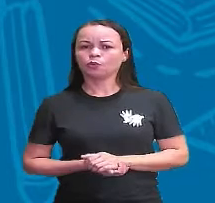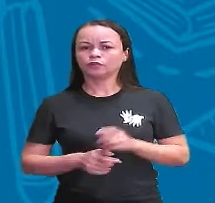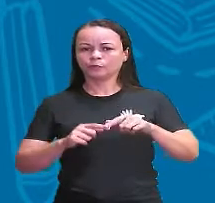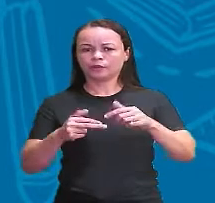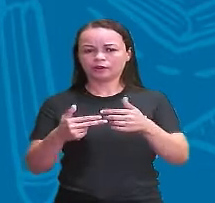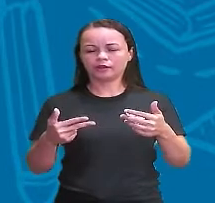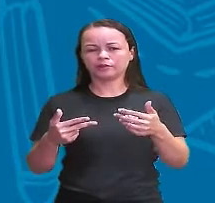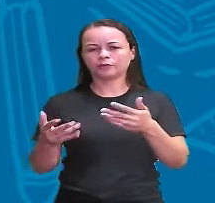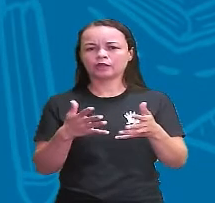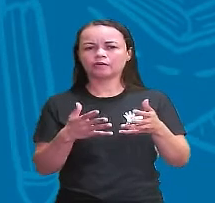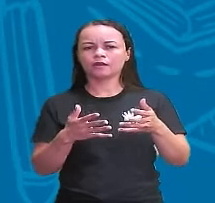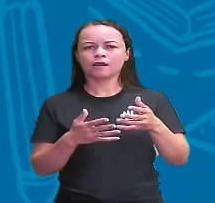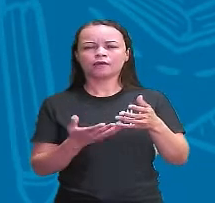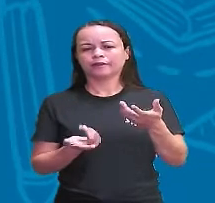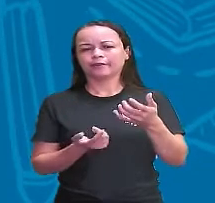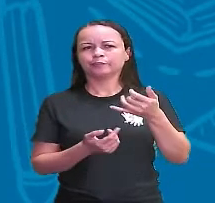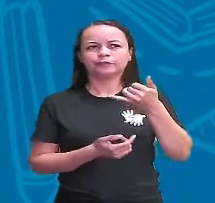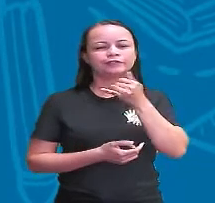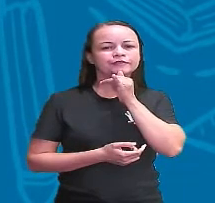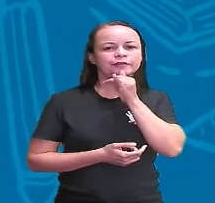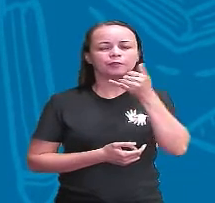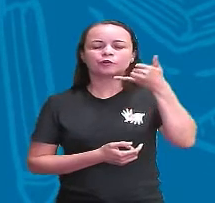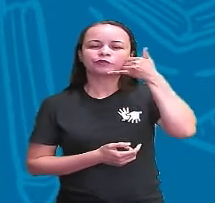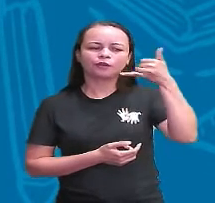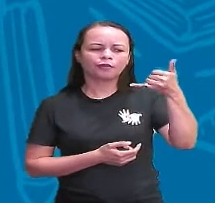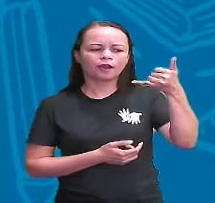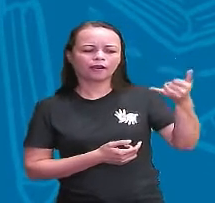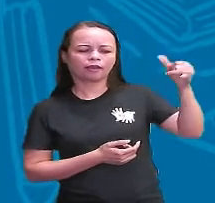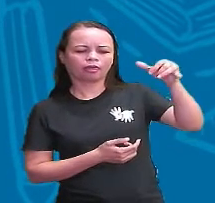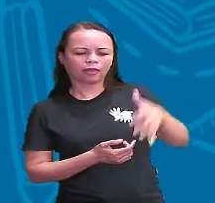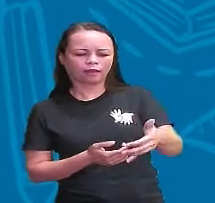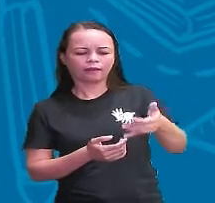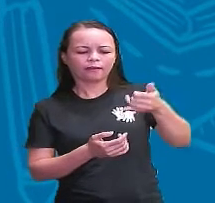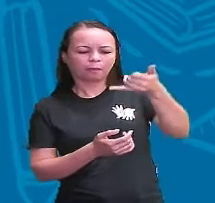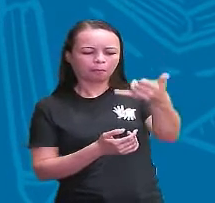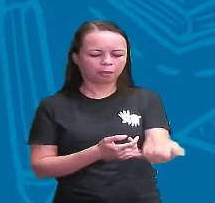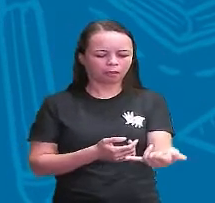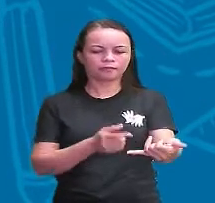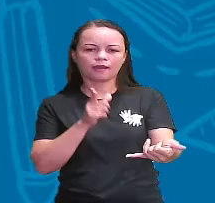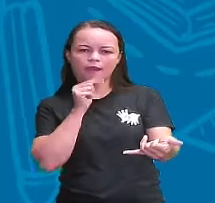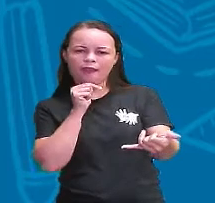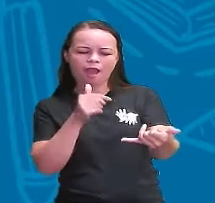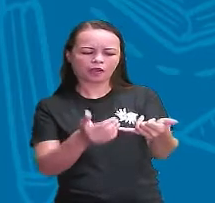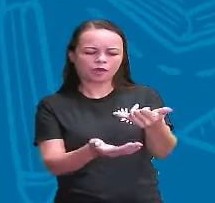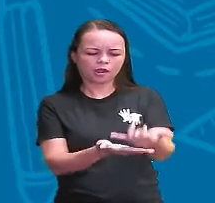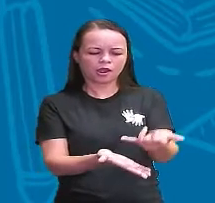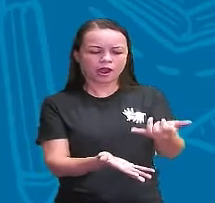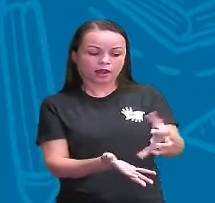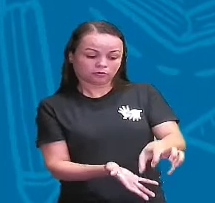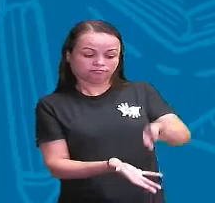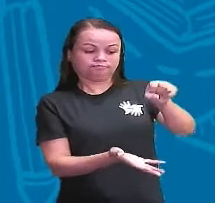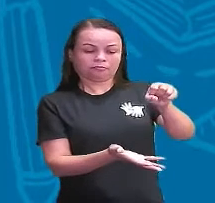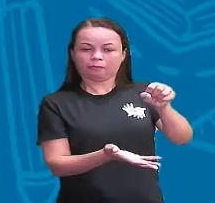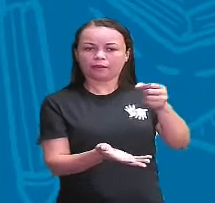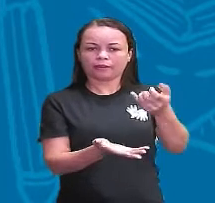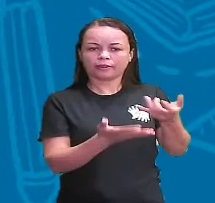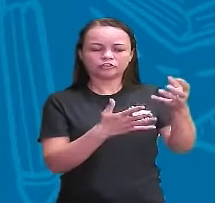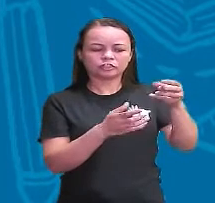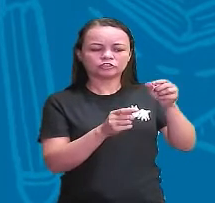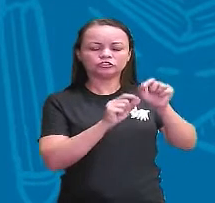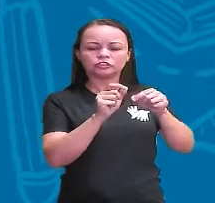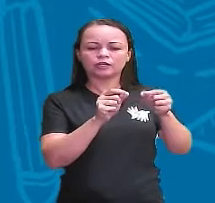eletrônico cai na água, e a gente rapidamente tira, para que antes da gente ligar aquele aparelho eletrônico novamente,